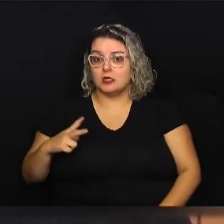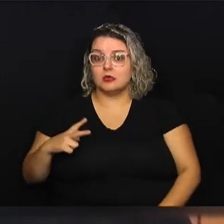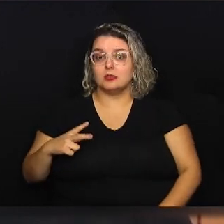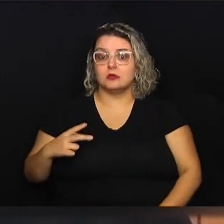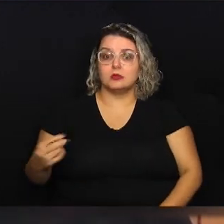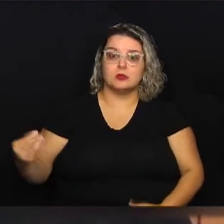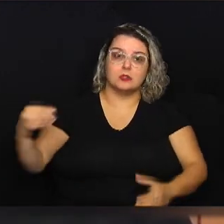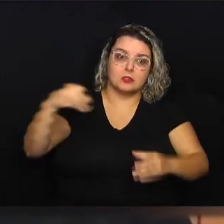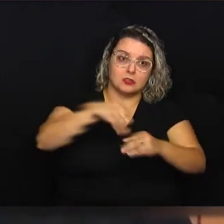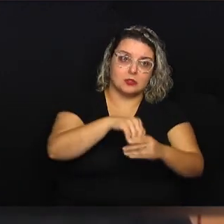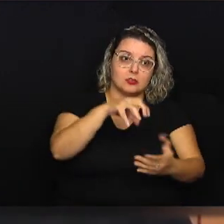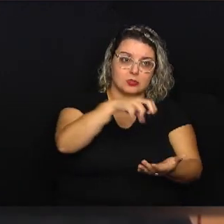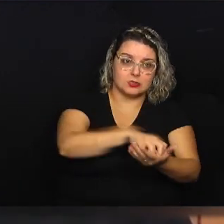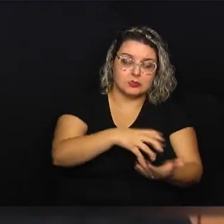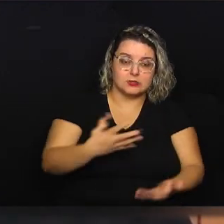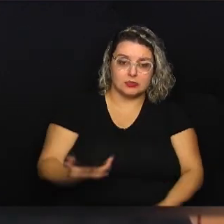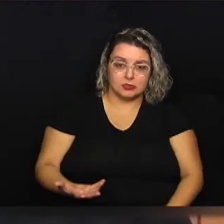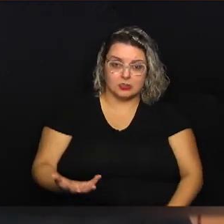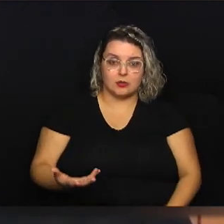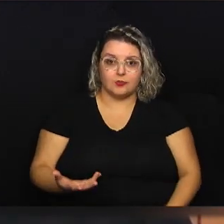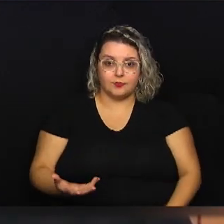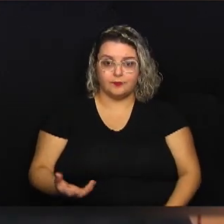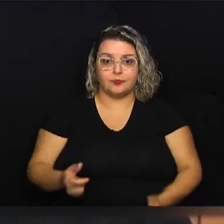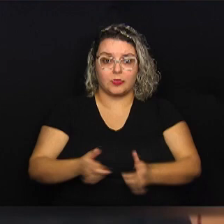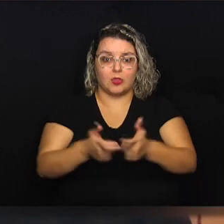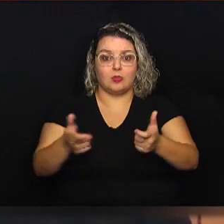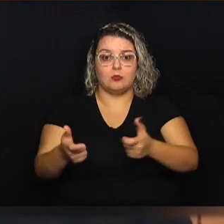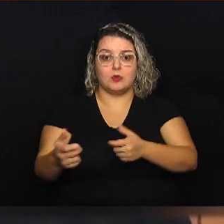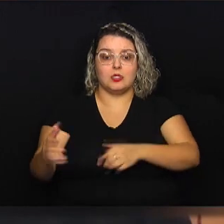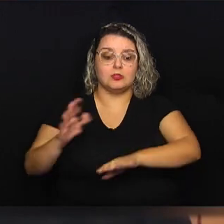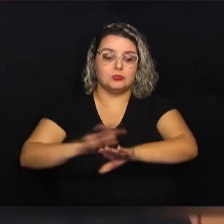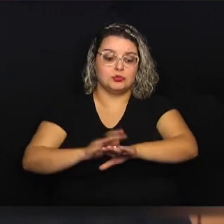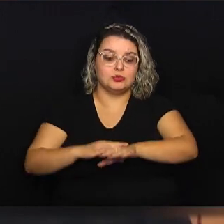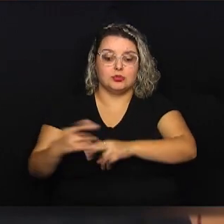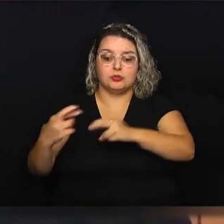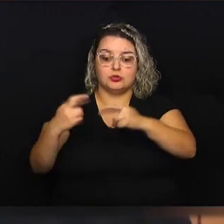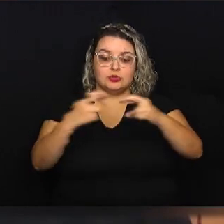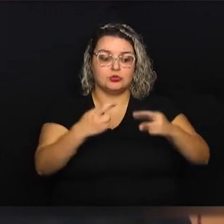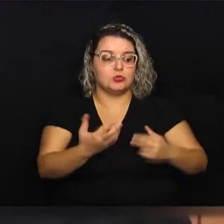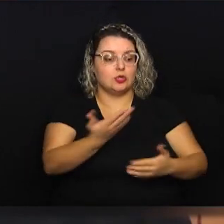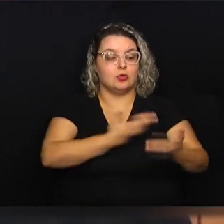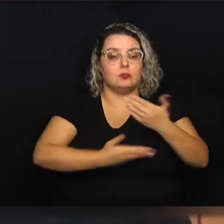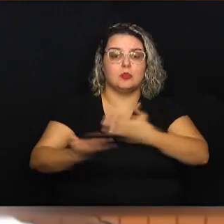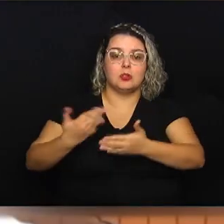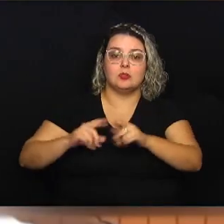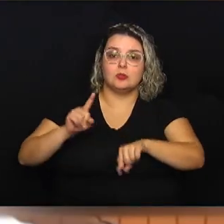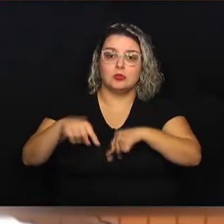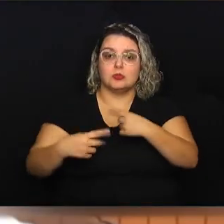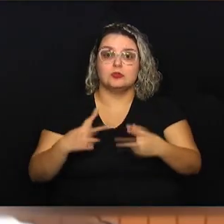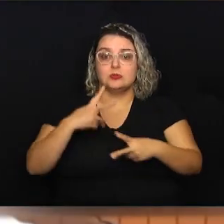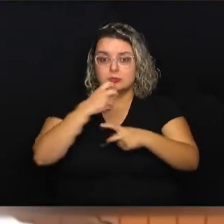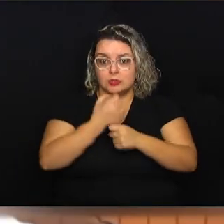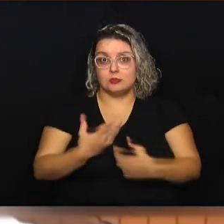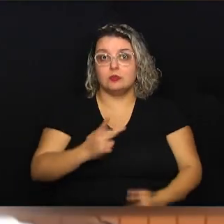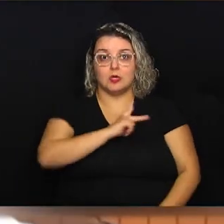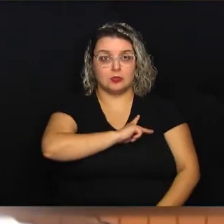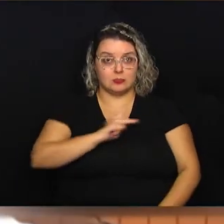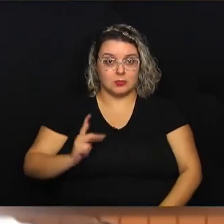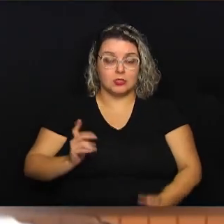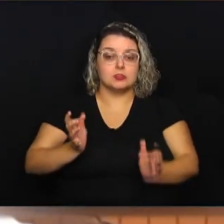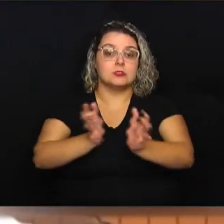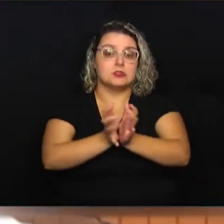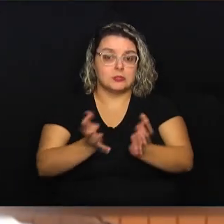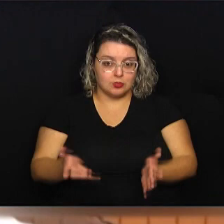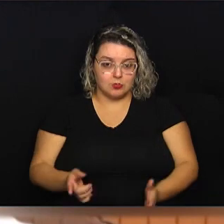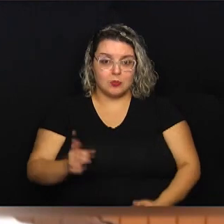lá na nossa central, aumentando a capilaridade das nossas ações, compartilhamento com as outras forças. Para o presidente da comissão,